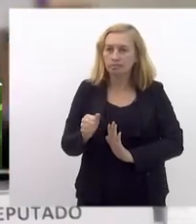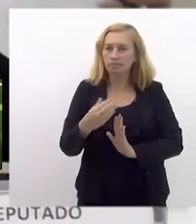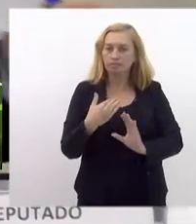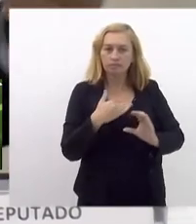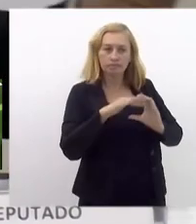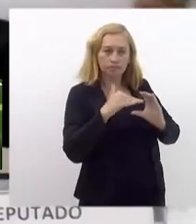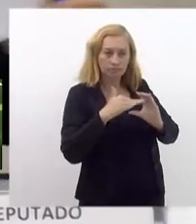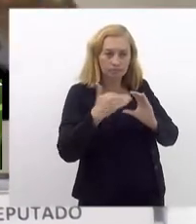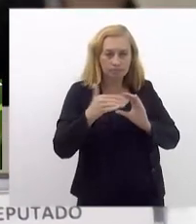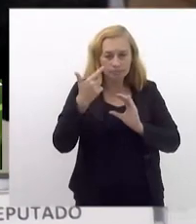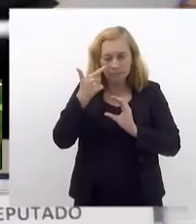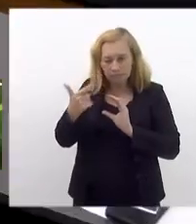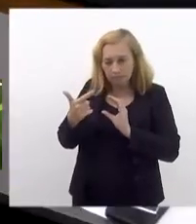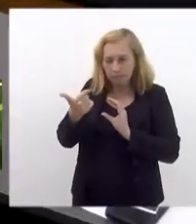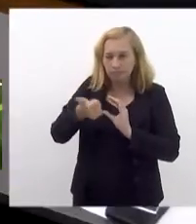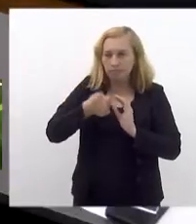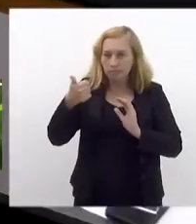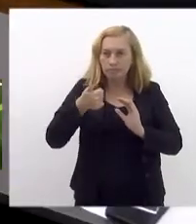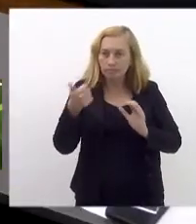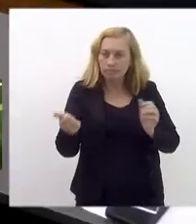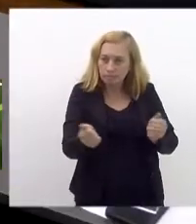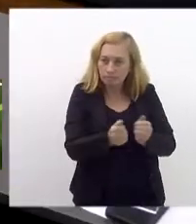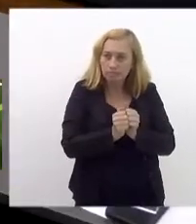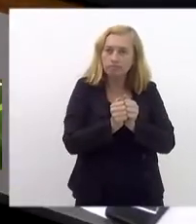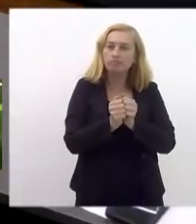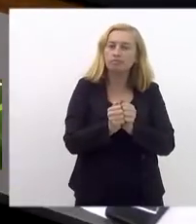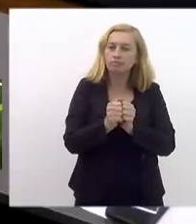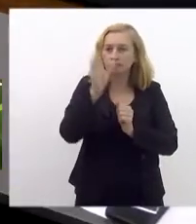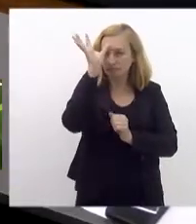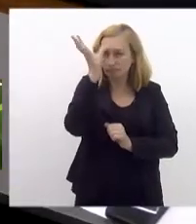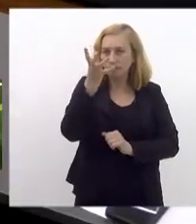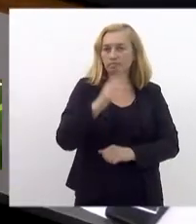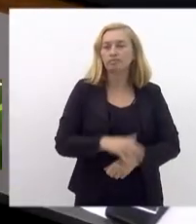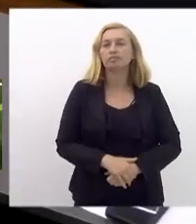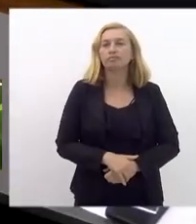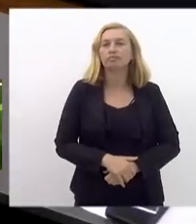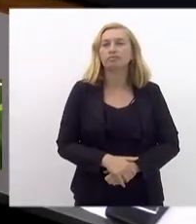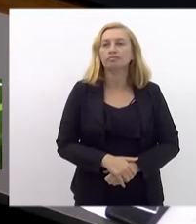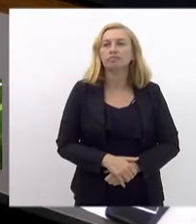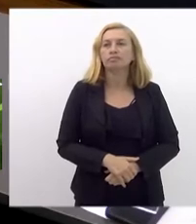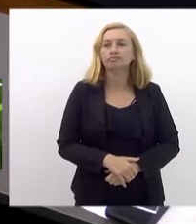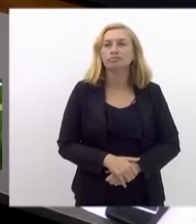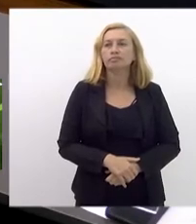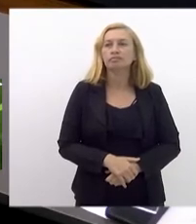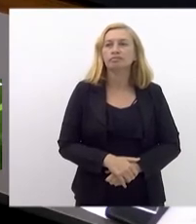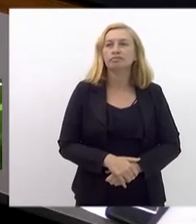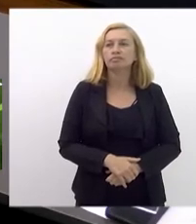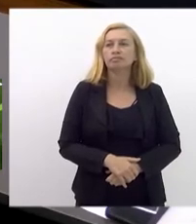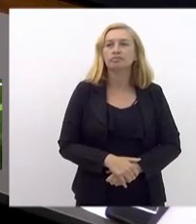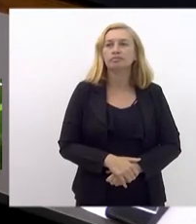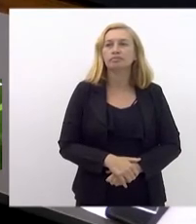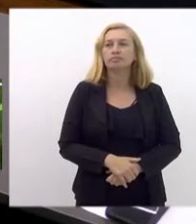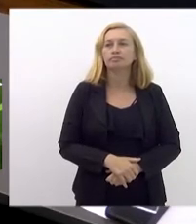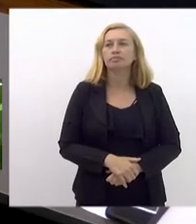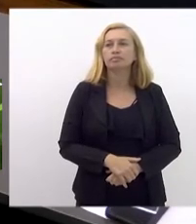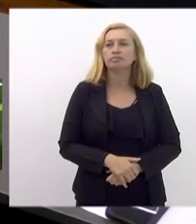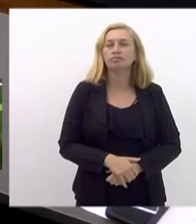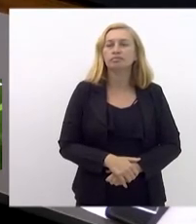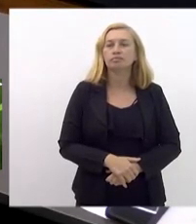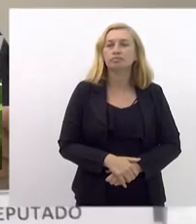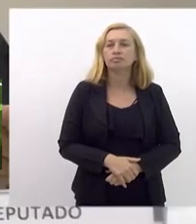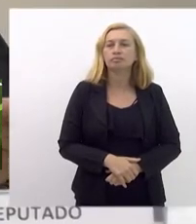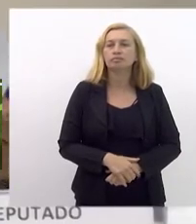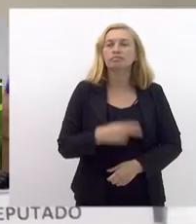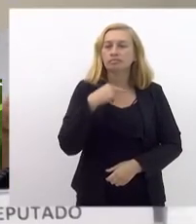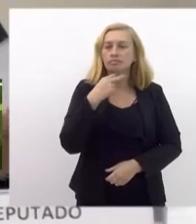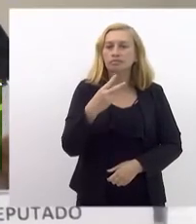para a gente dar uma... Nós estamos produzindo isso juntos, né? E portanto, esse coletivo que está participando do debate vai ter voz